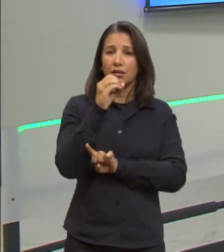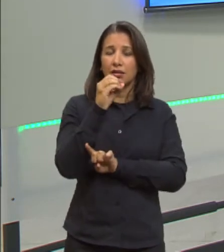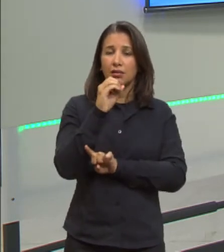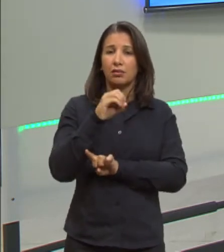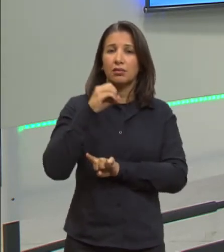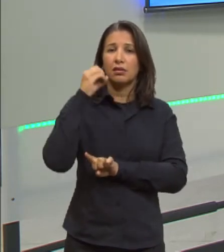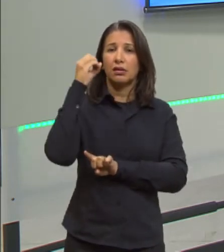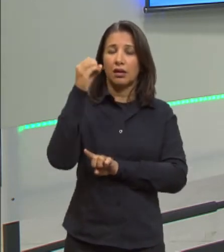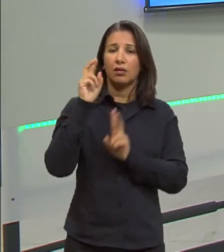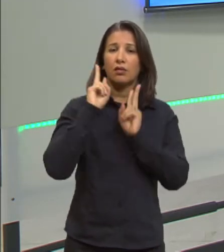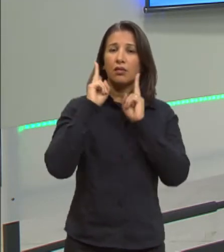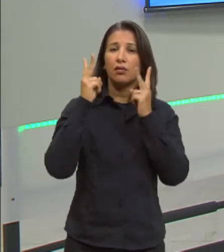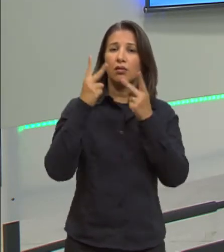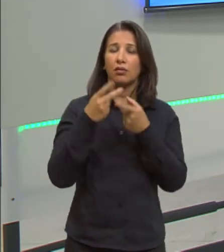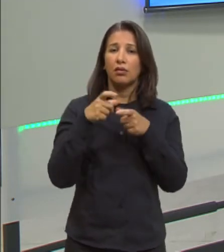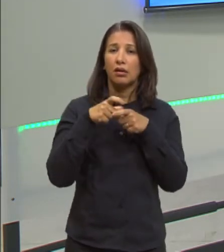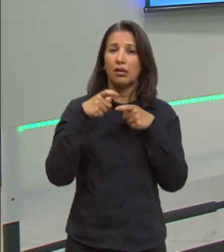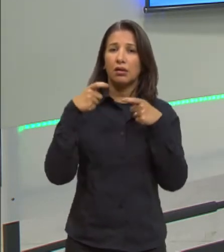Certo?